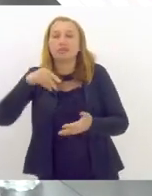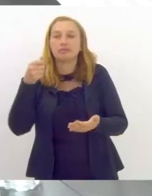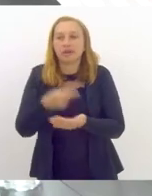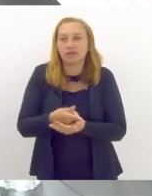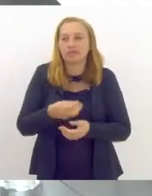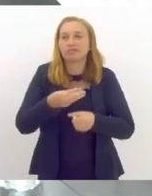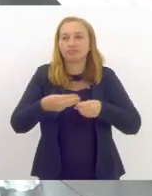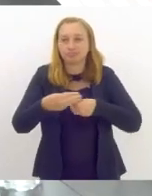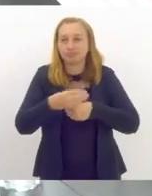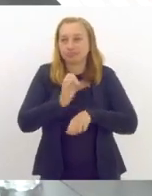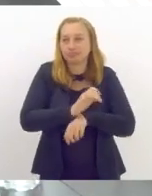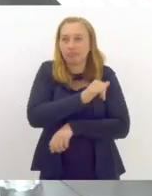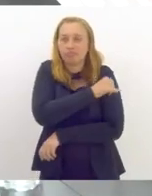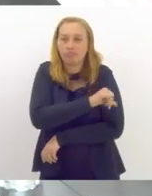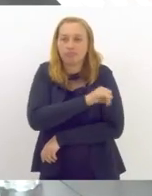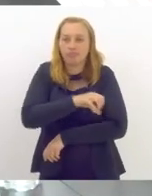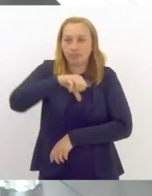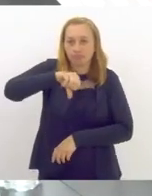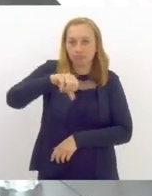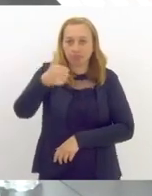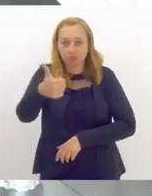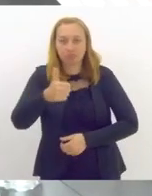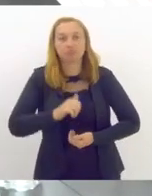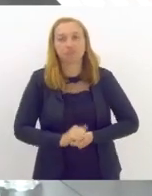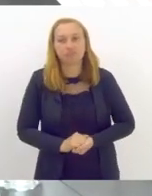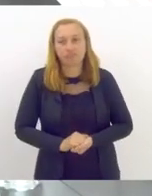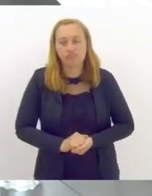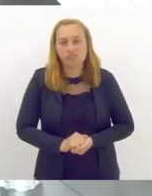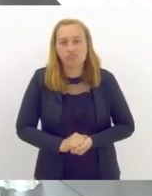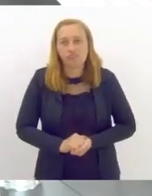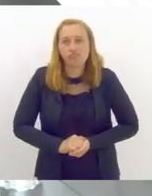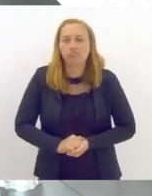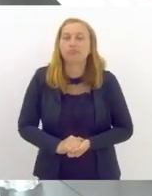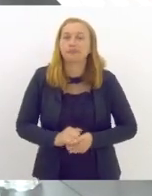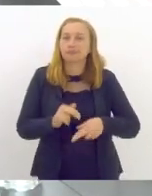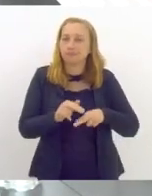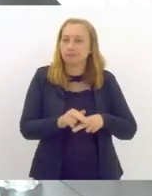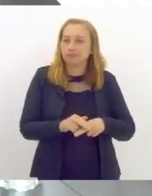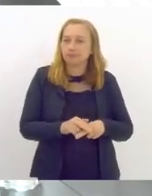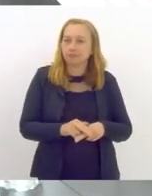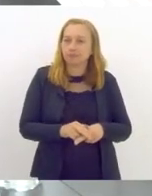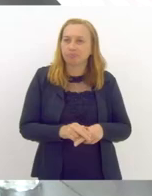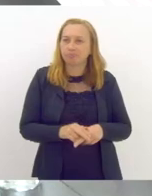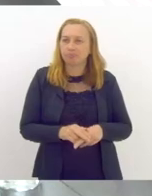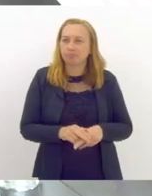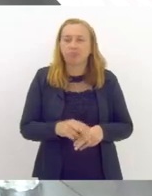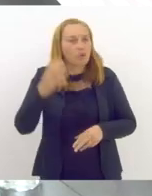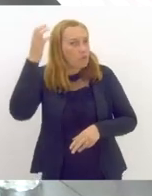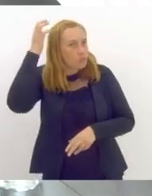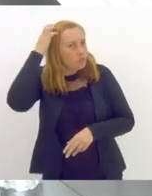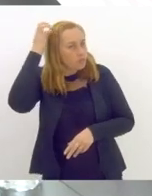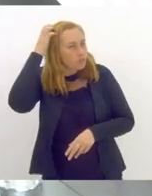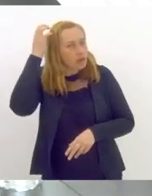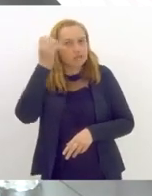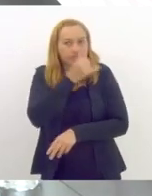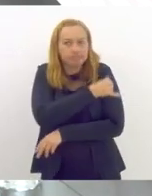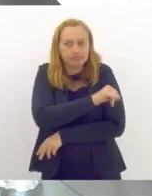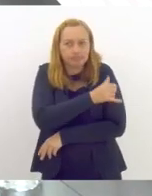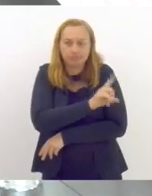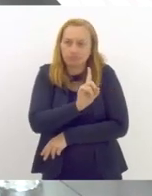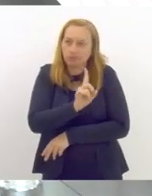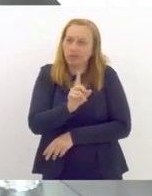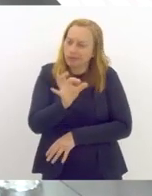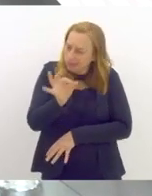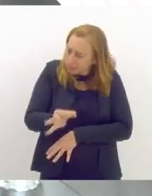municípios do Estado do Rio de Janeiro os 91 e nem por isso tem que se condenar o Rio de Janeiro o Rio de Janeiro tá na posição